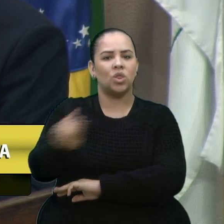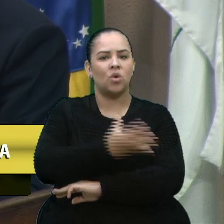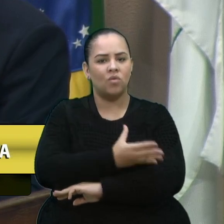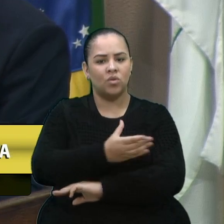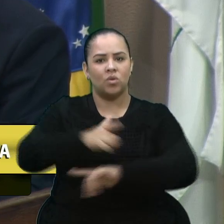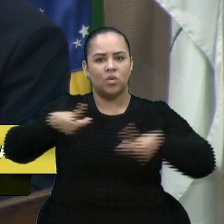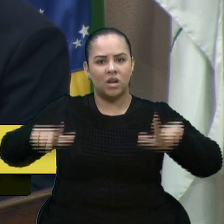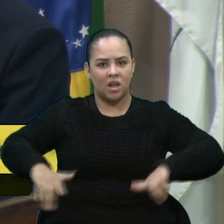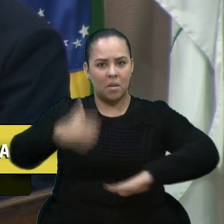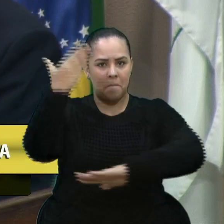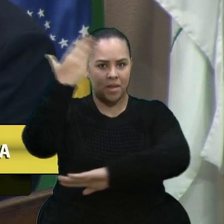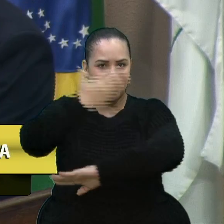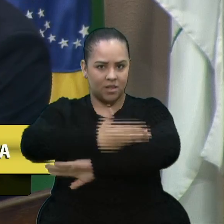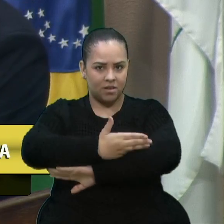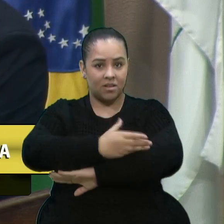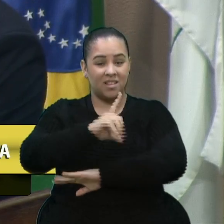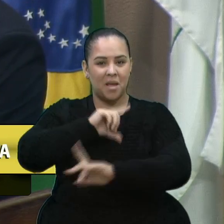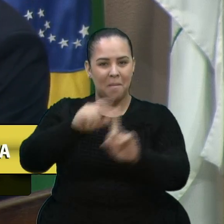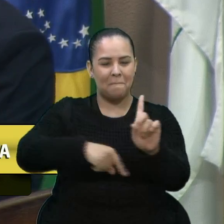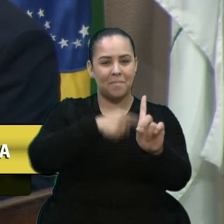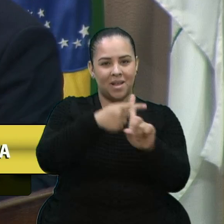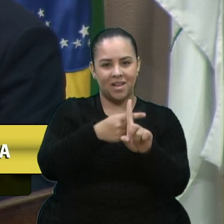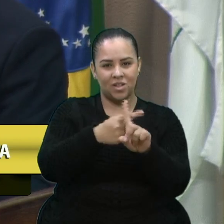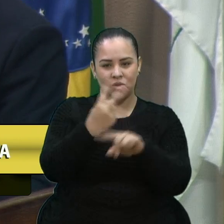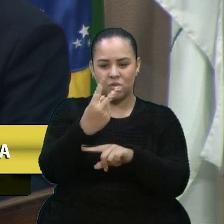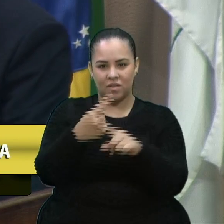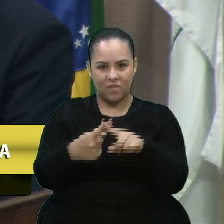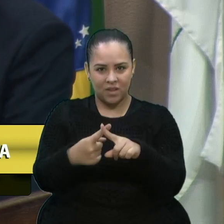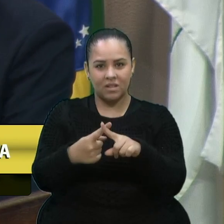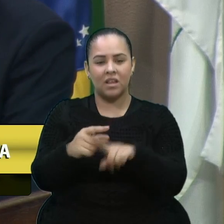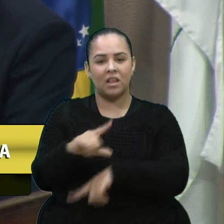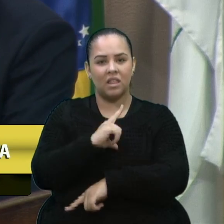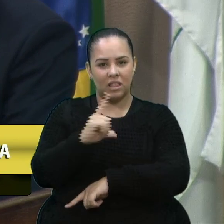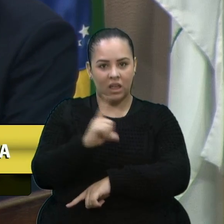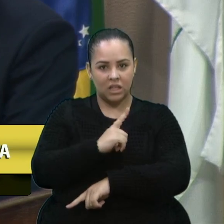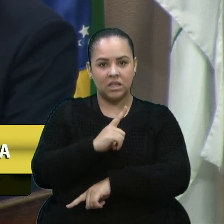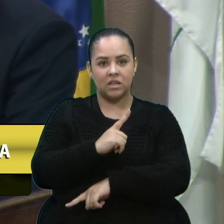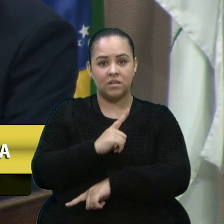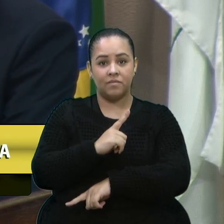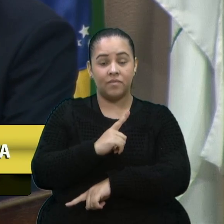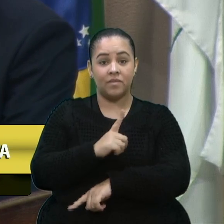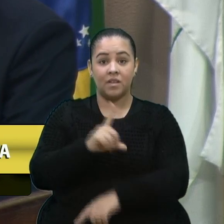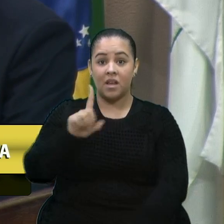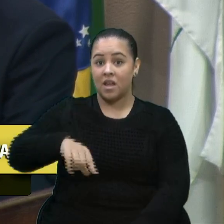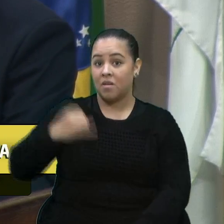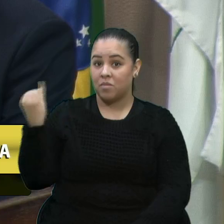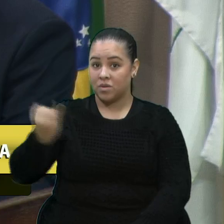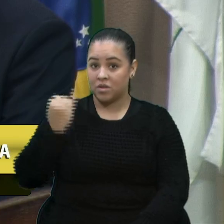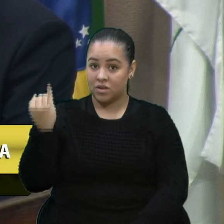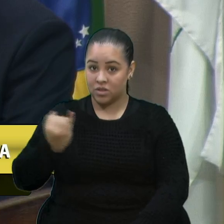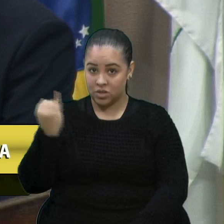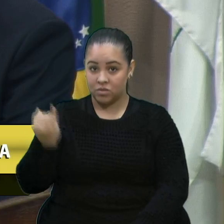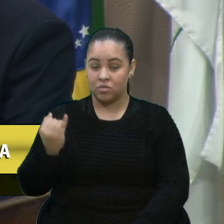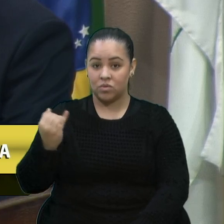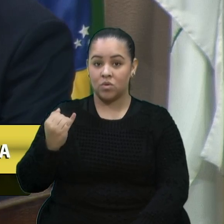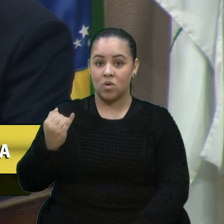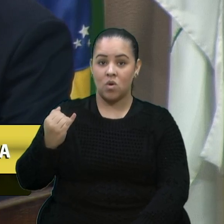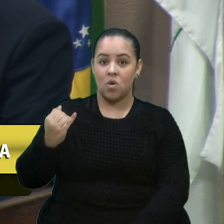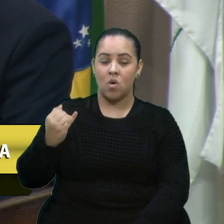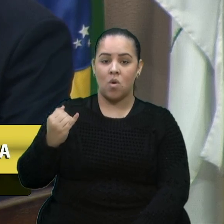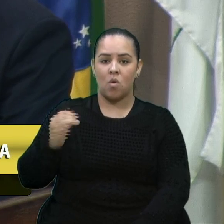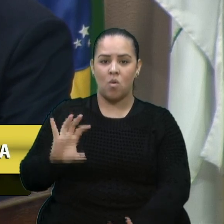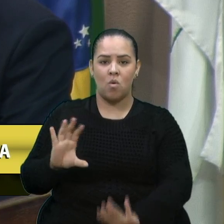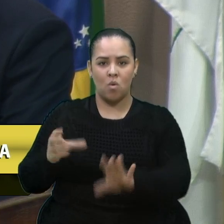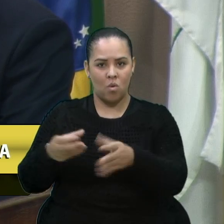pedágio, mais que o dobro dos atuais existentes. Isso é de grande relevância para a população e para o